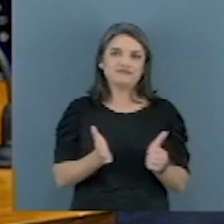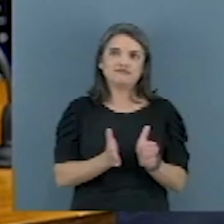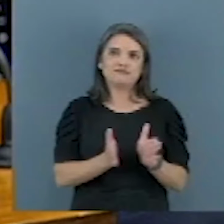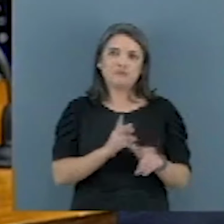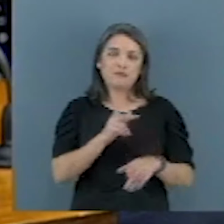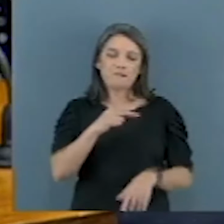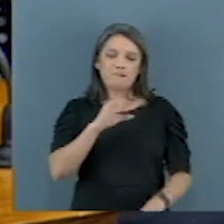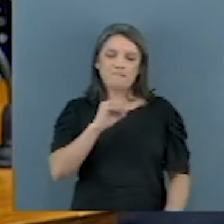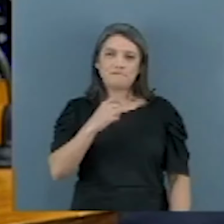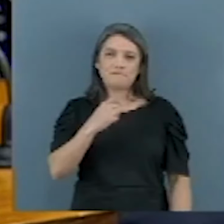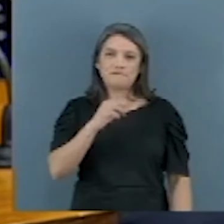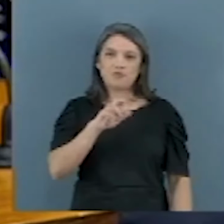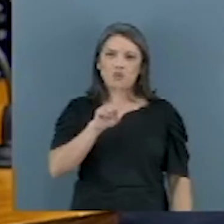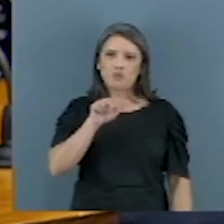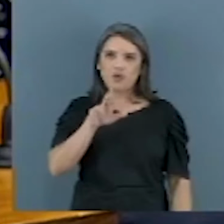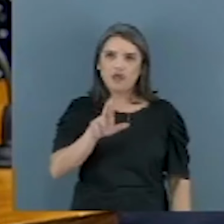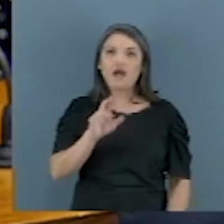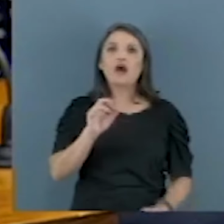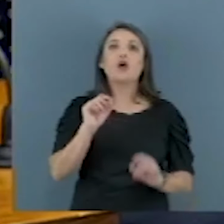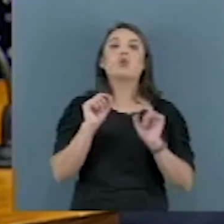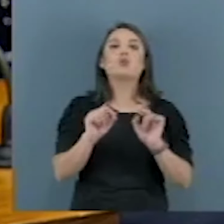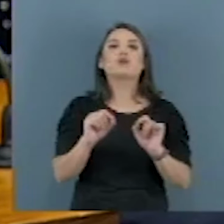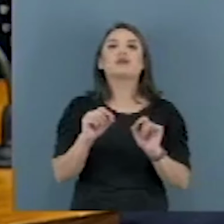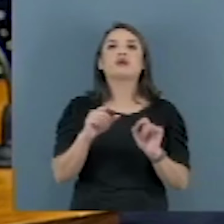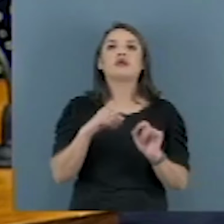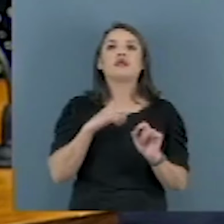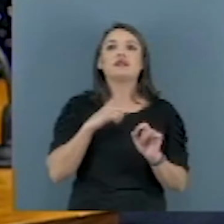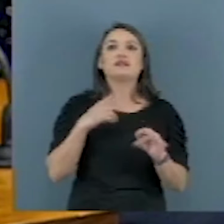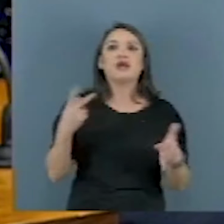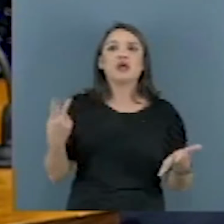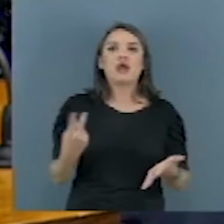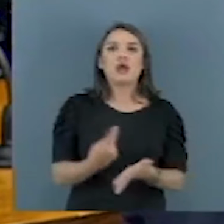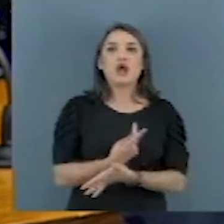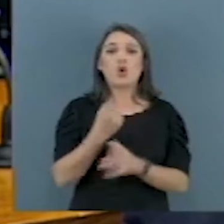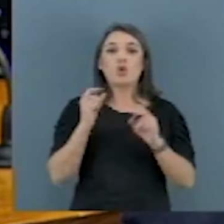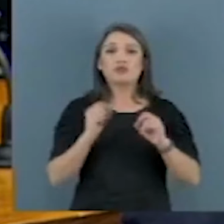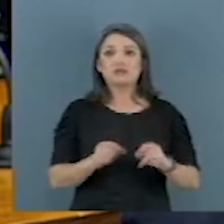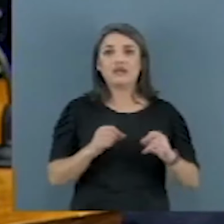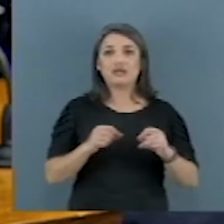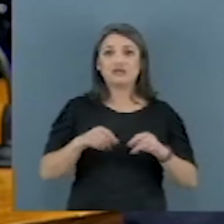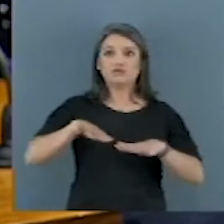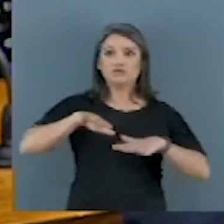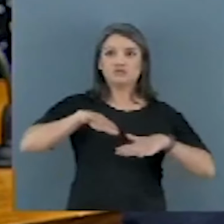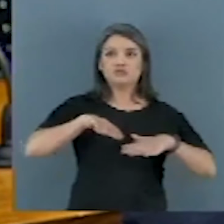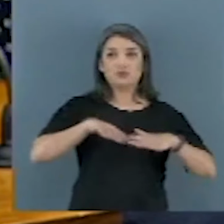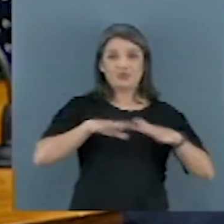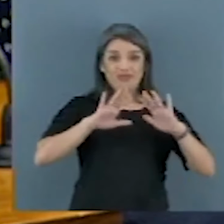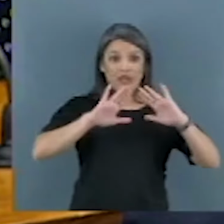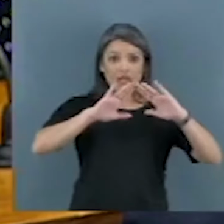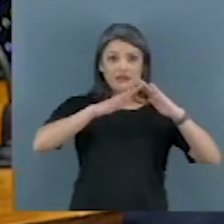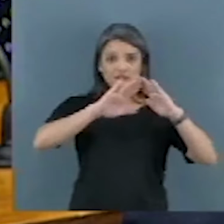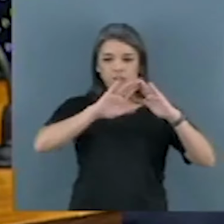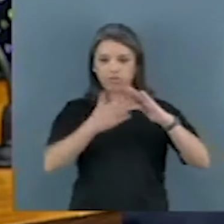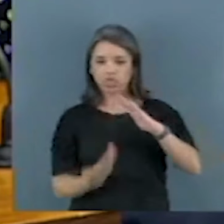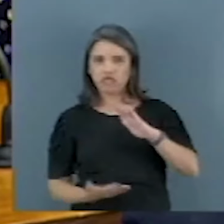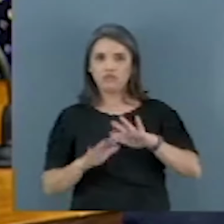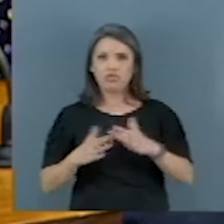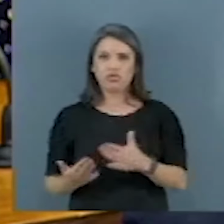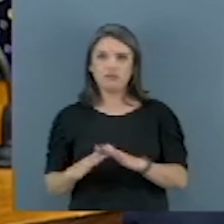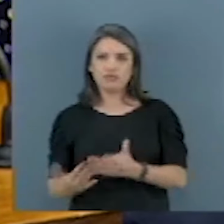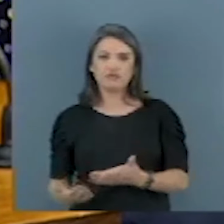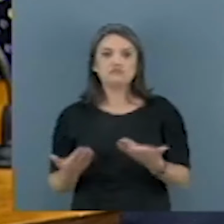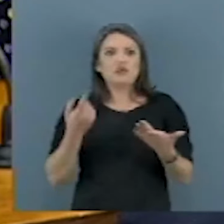Popular, que é o desbarrancamento. Nessas últimas semanas, muitas casas caíram às margens do rio. No